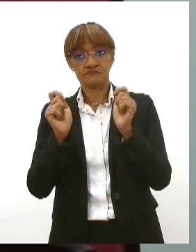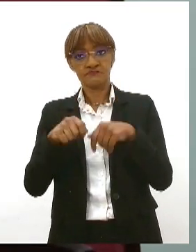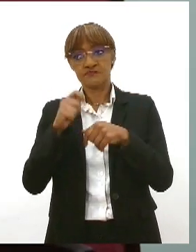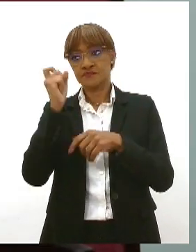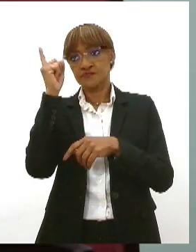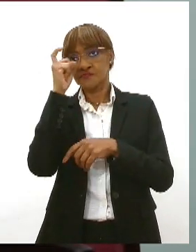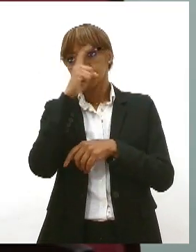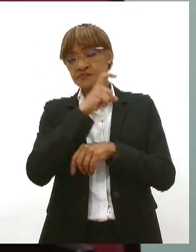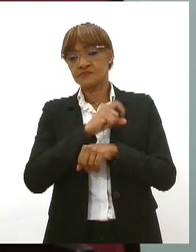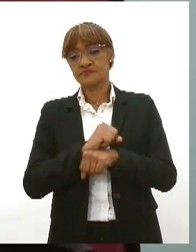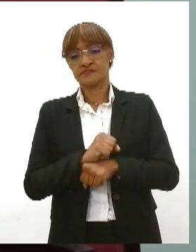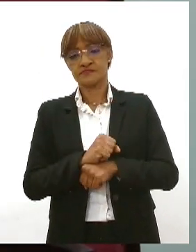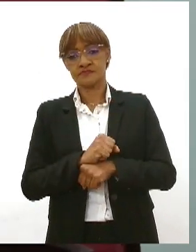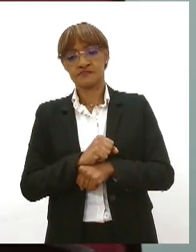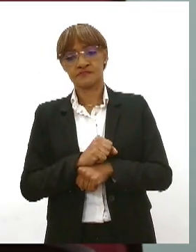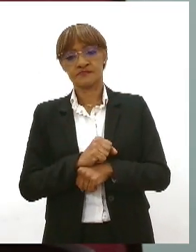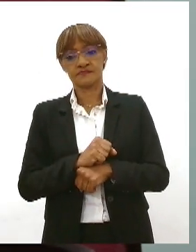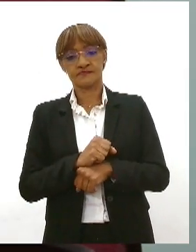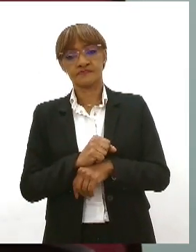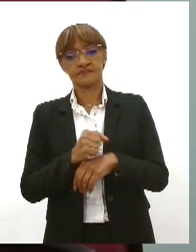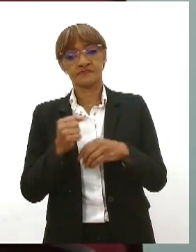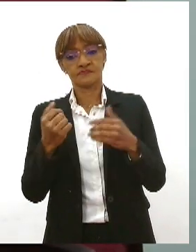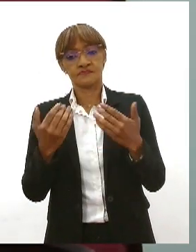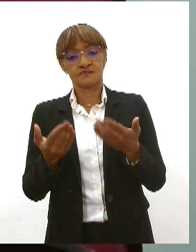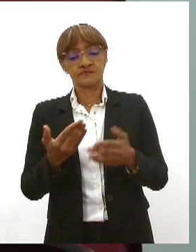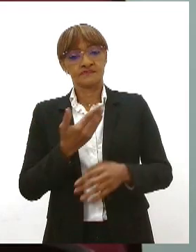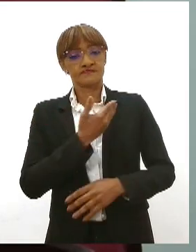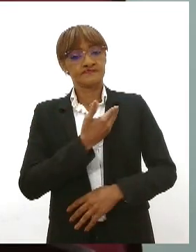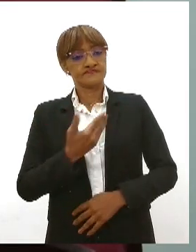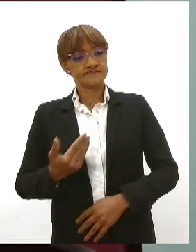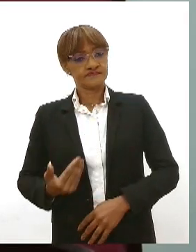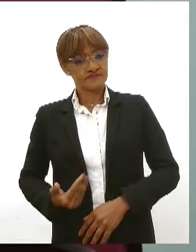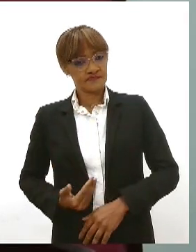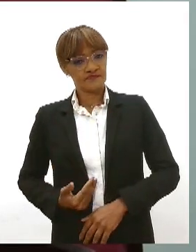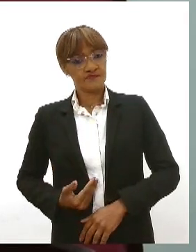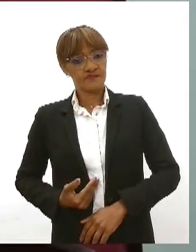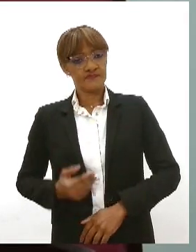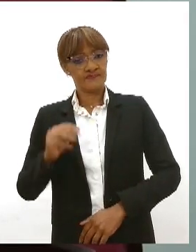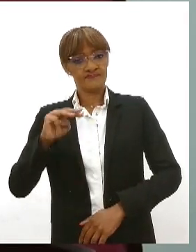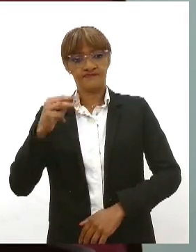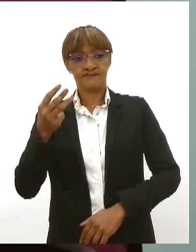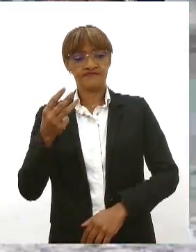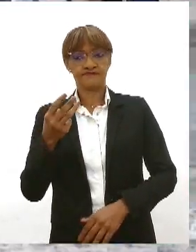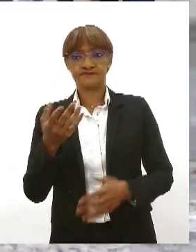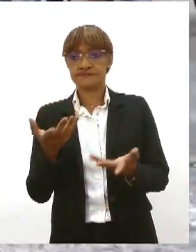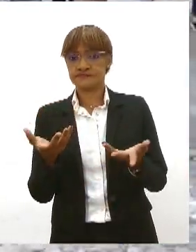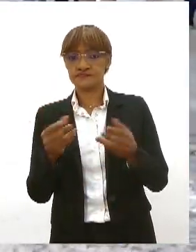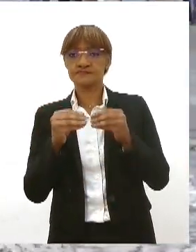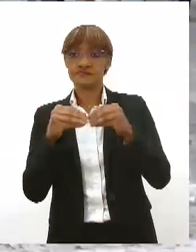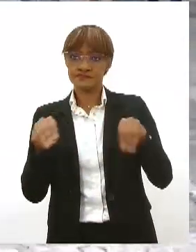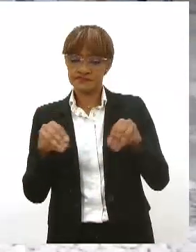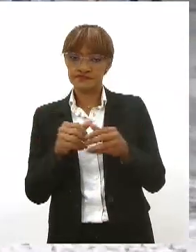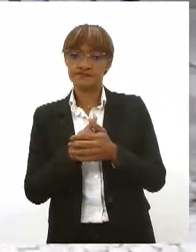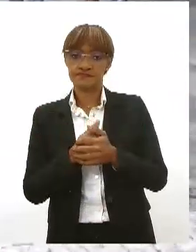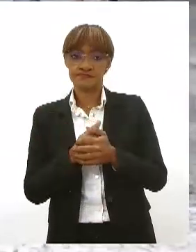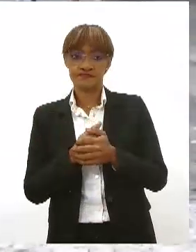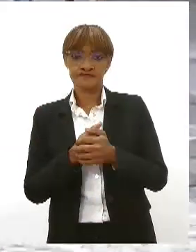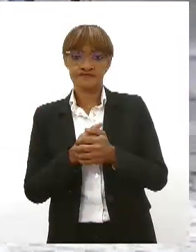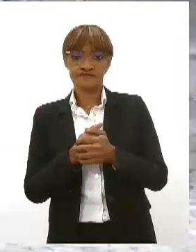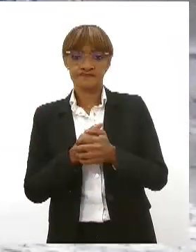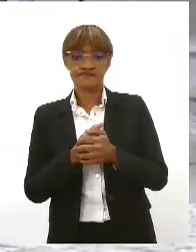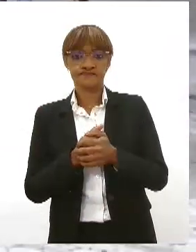o fato do governo rever essa alíquota é primordial para a economia do Estado. Todo o valor arrecadado